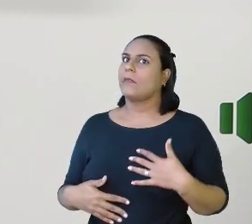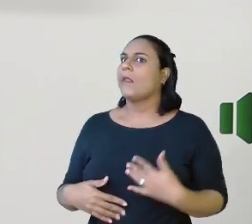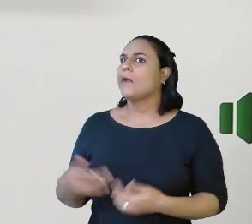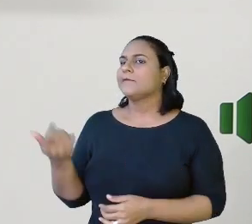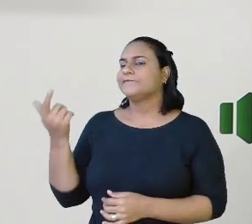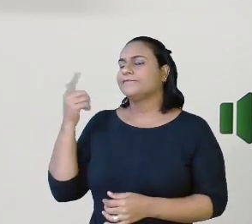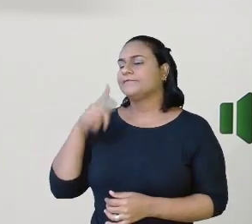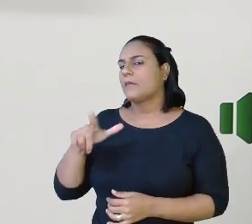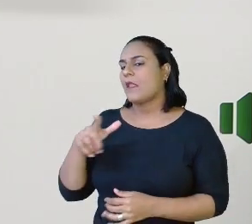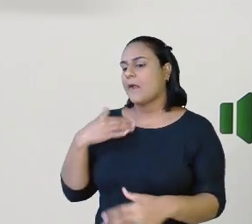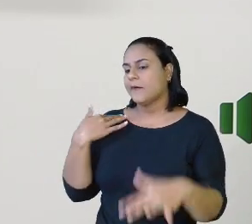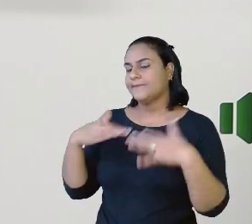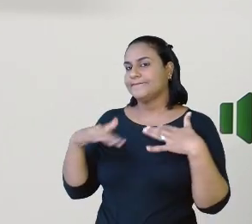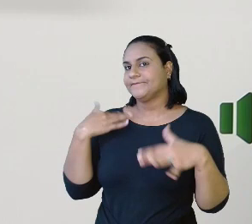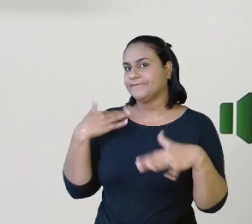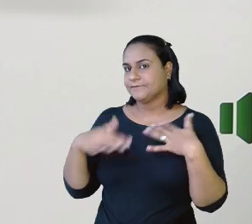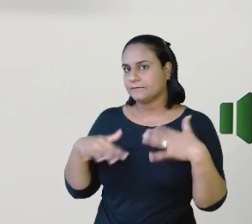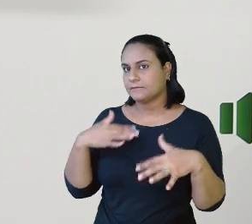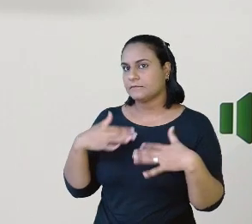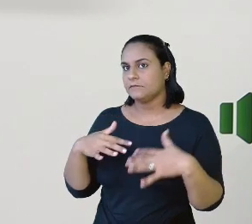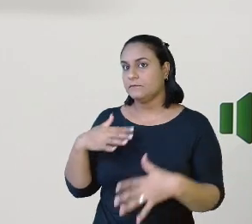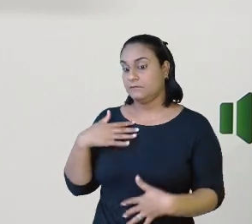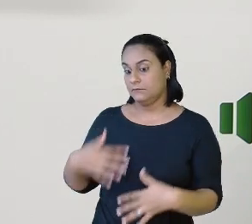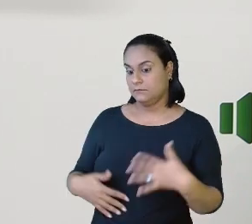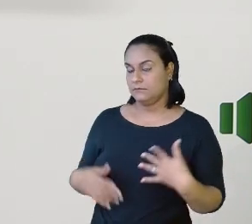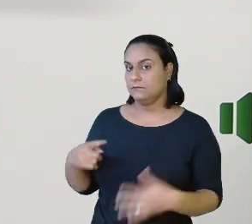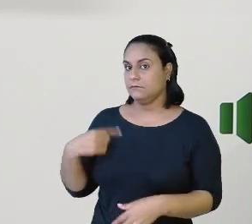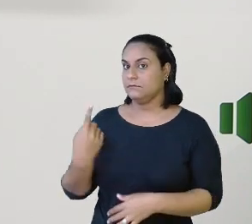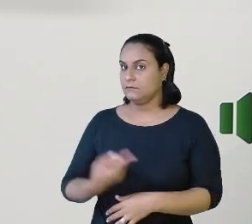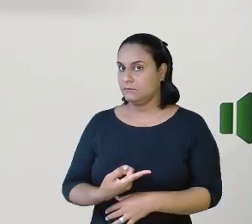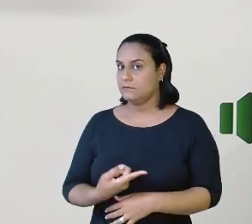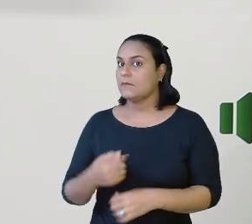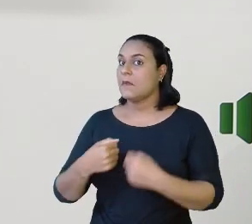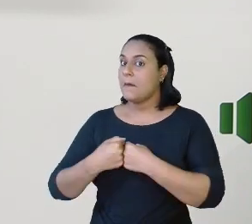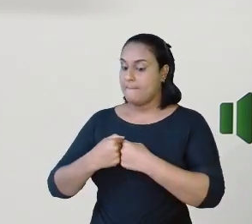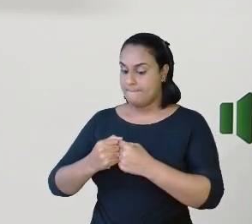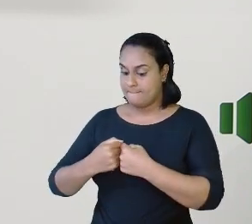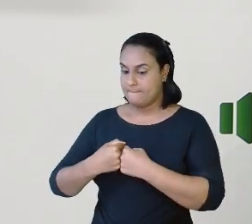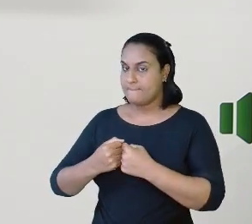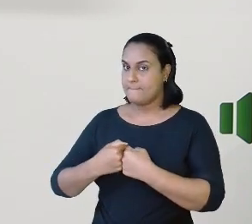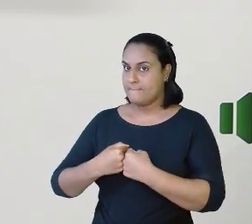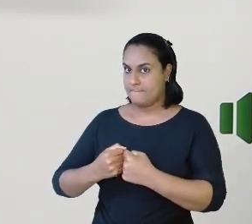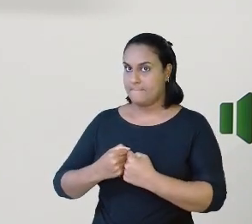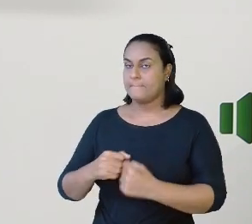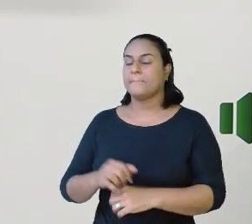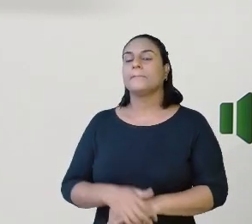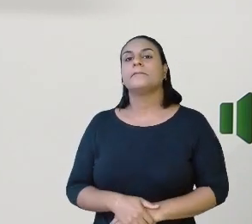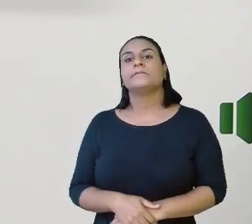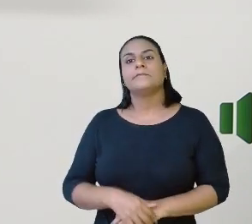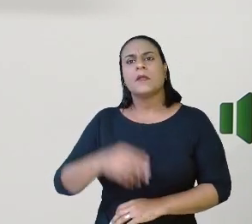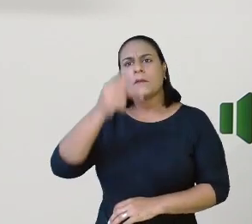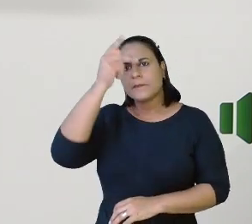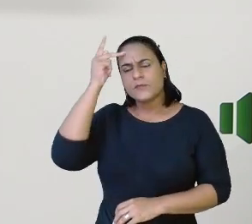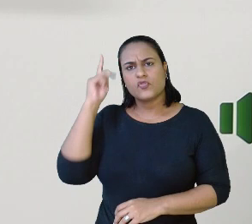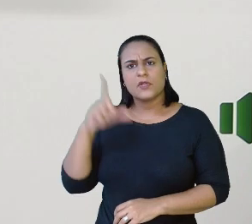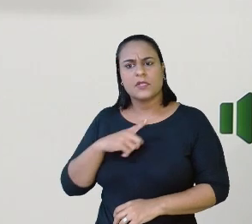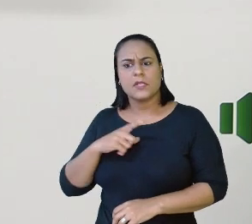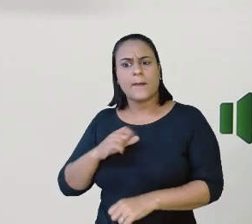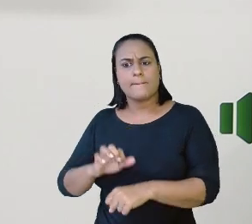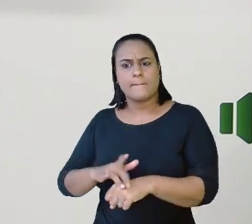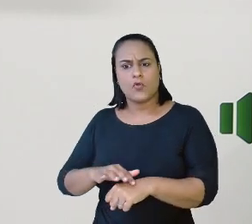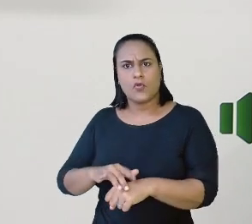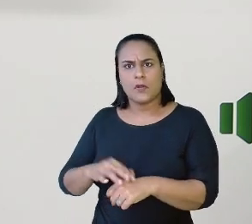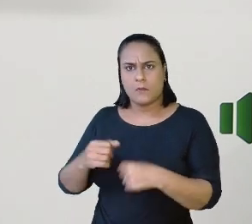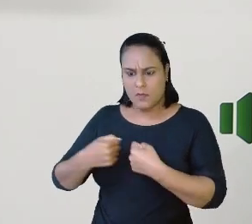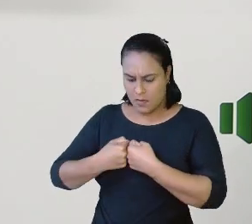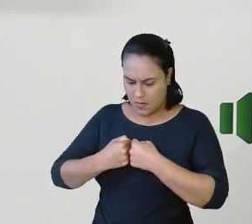consegue movimentar o nosso corpo por conta das articulações. Pessoas que têm problemas